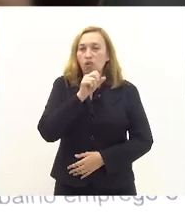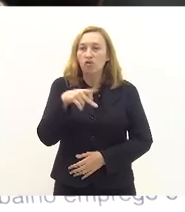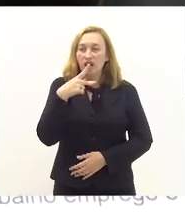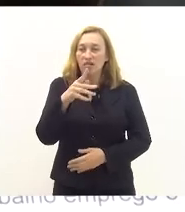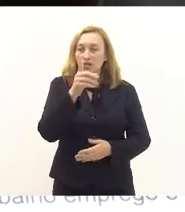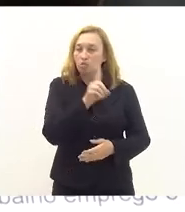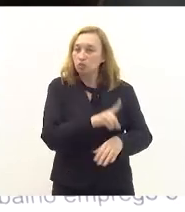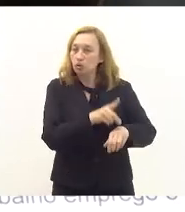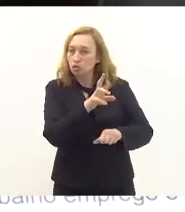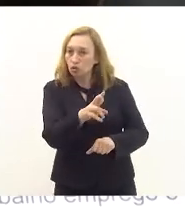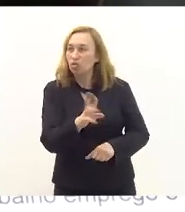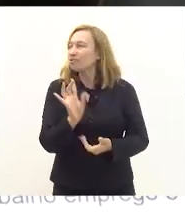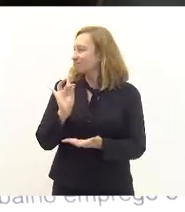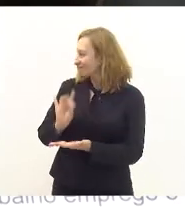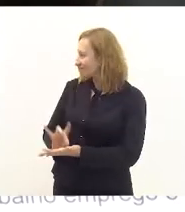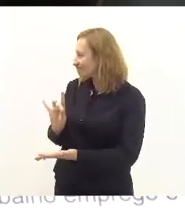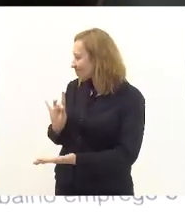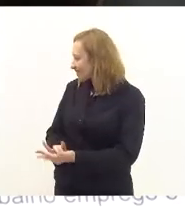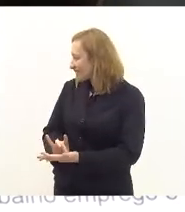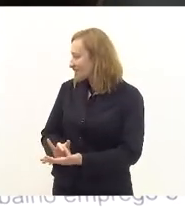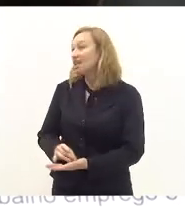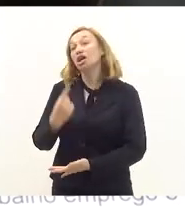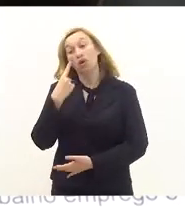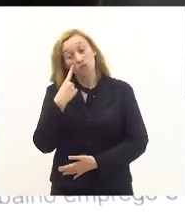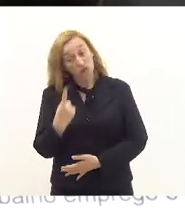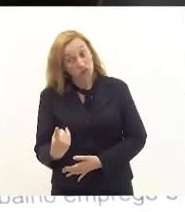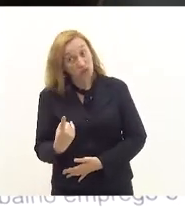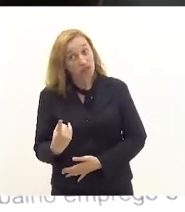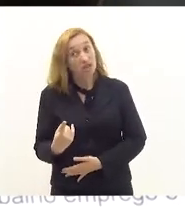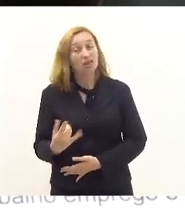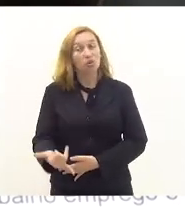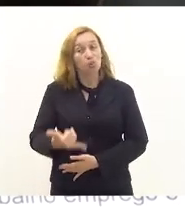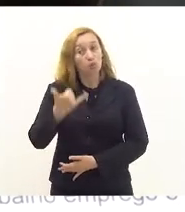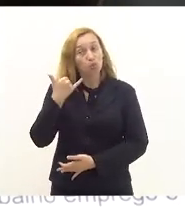doutor. É verdade. E eu, que estava ali atendendo os